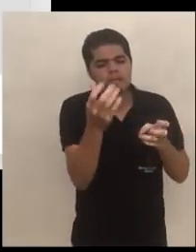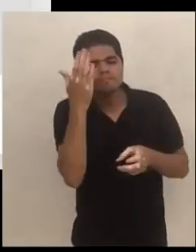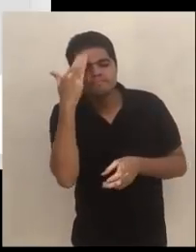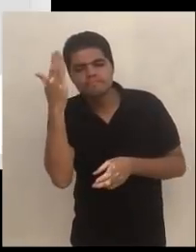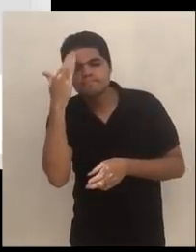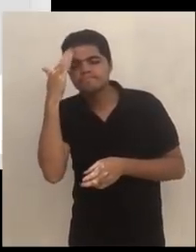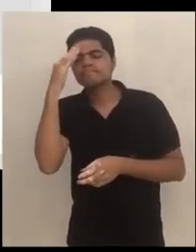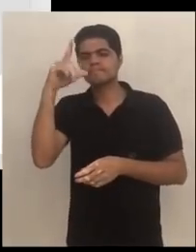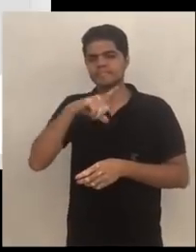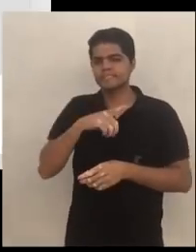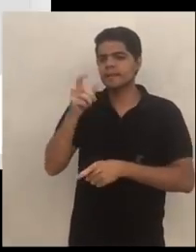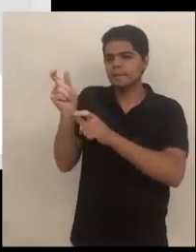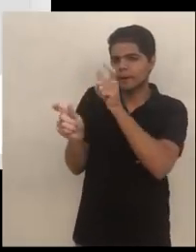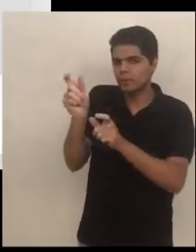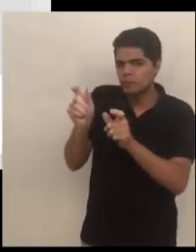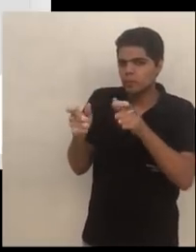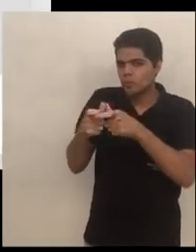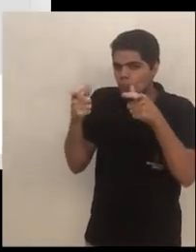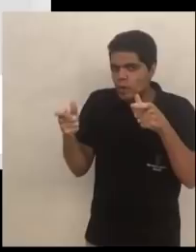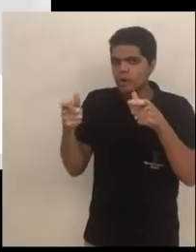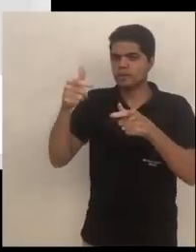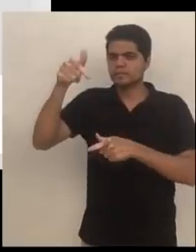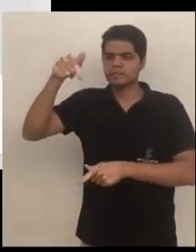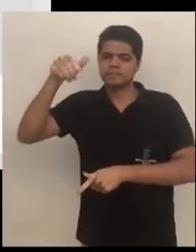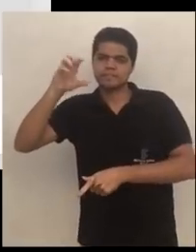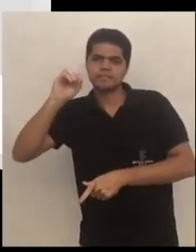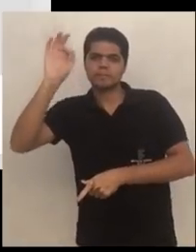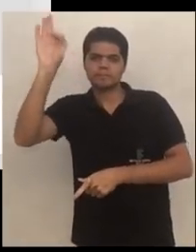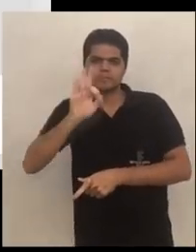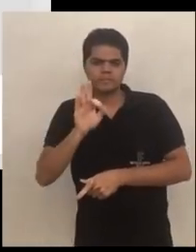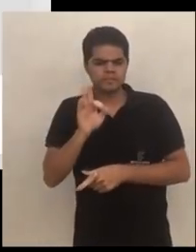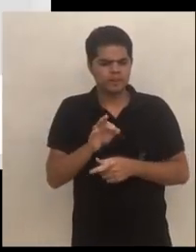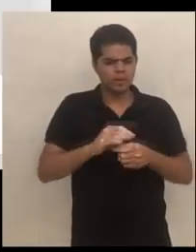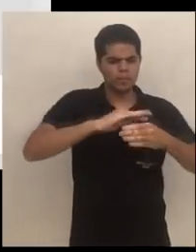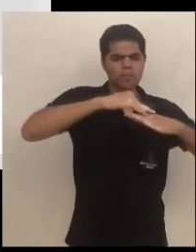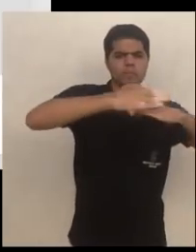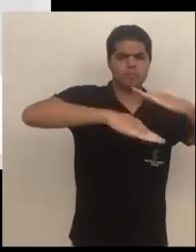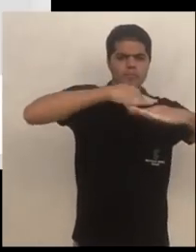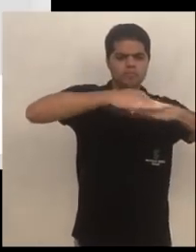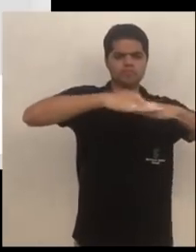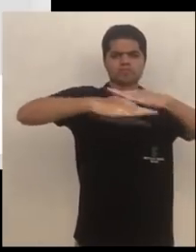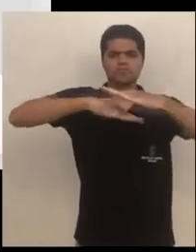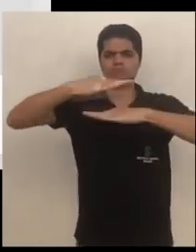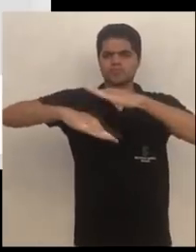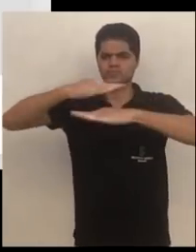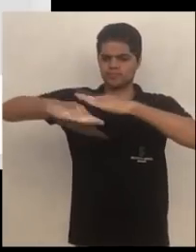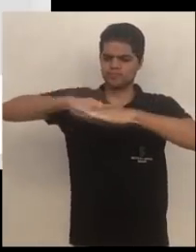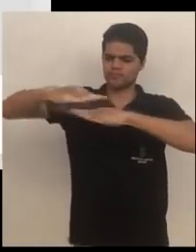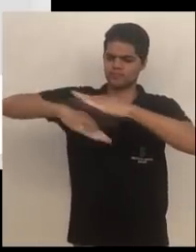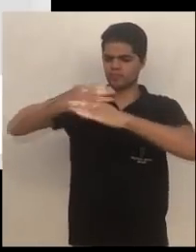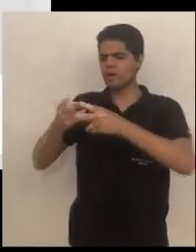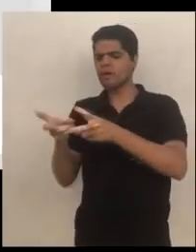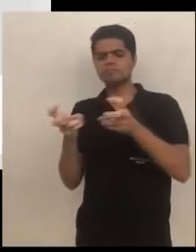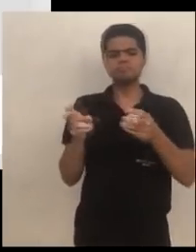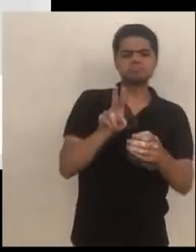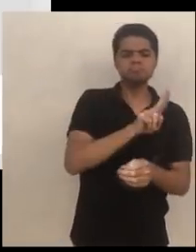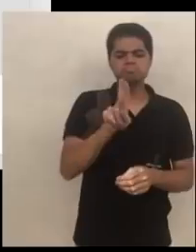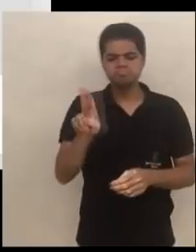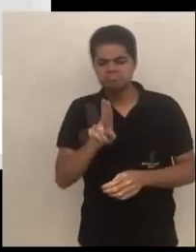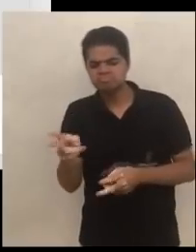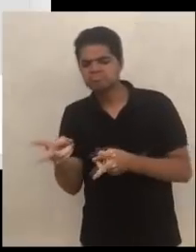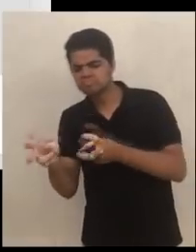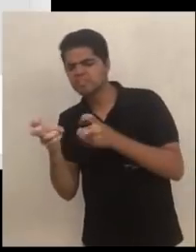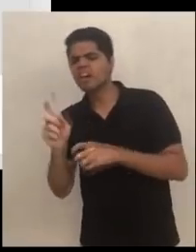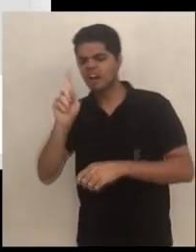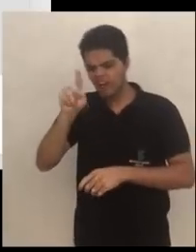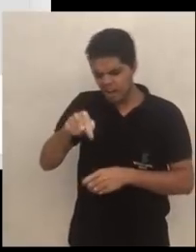com 70% as embalagens. Então aí a questão do cuidado, do manuseio, da rotulagem